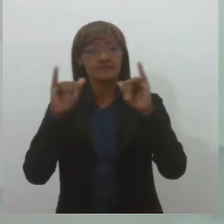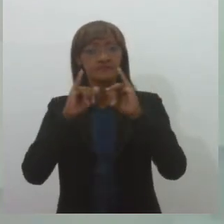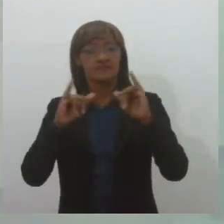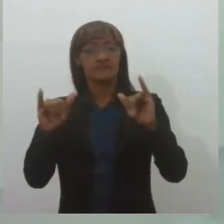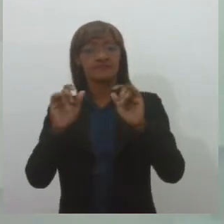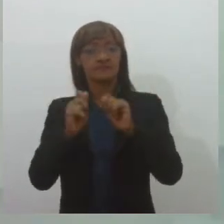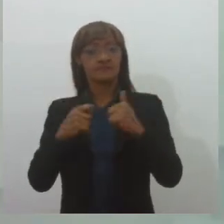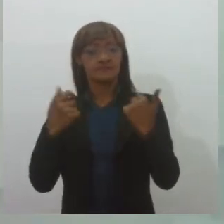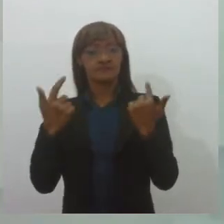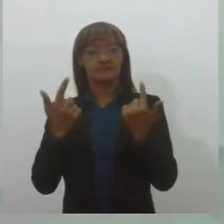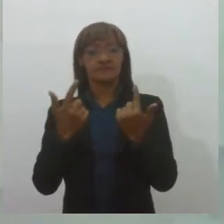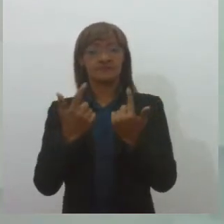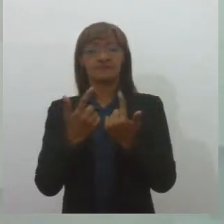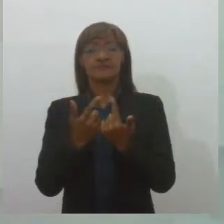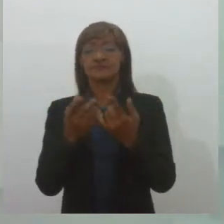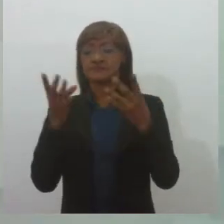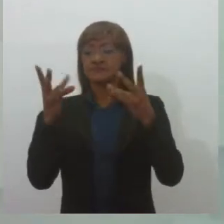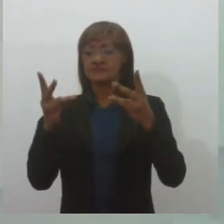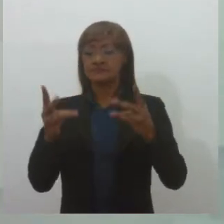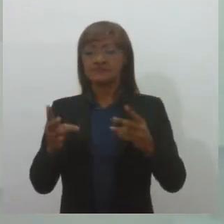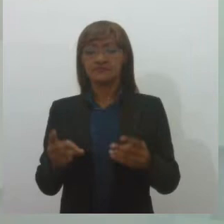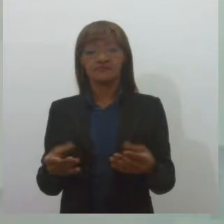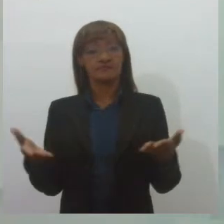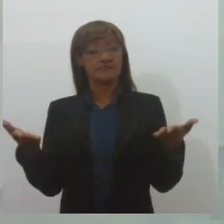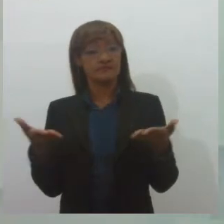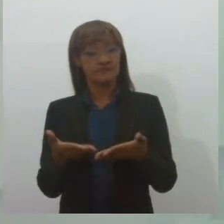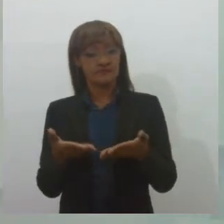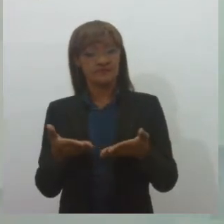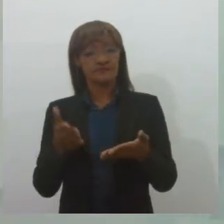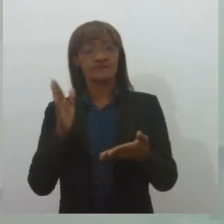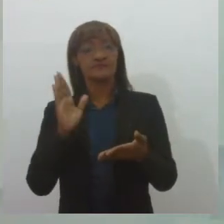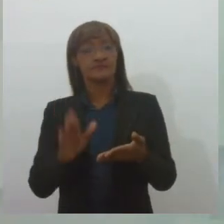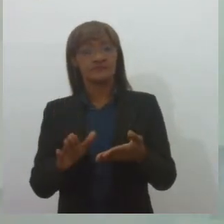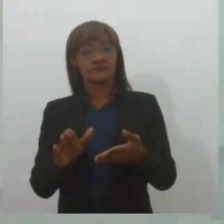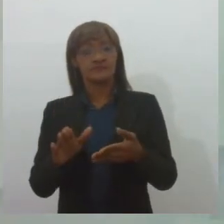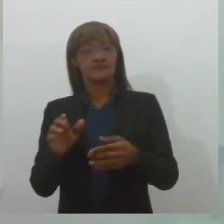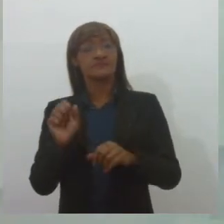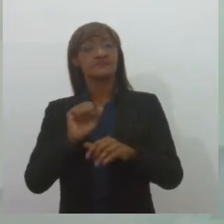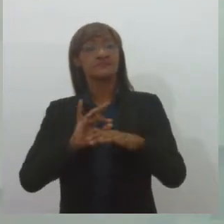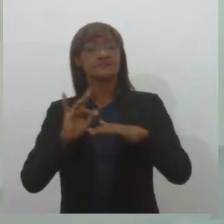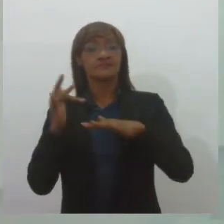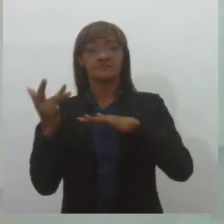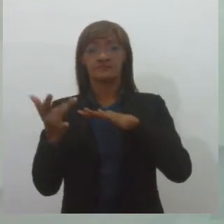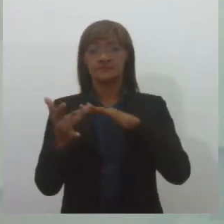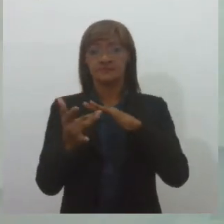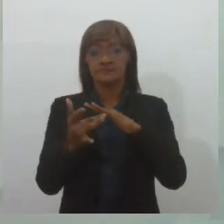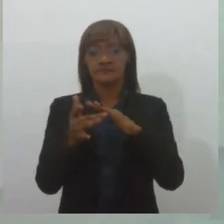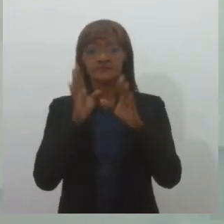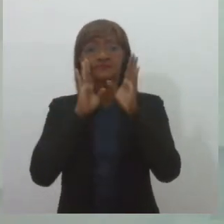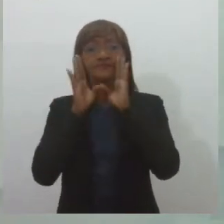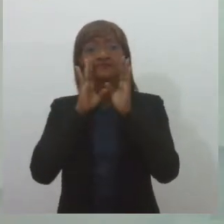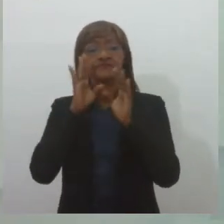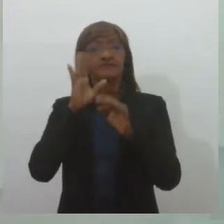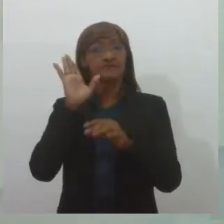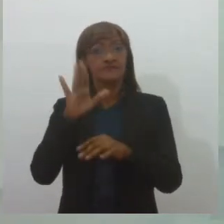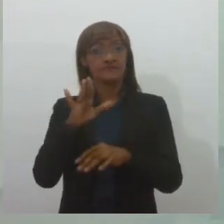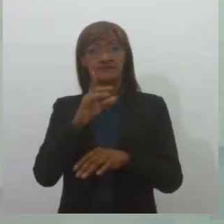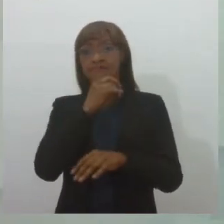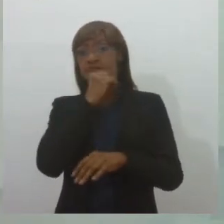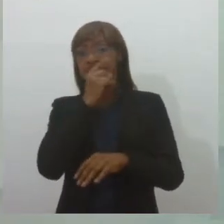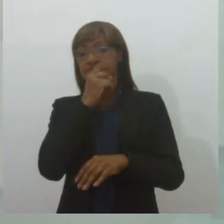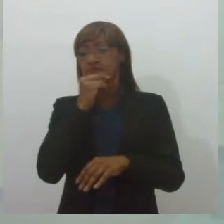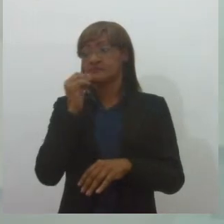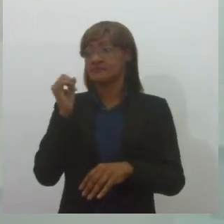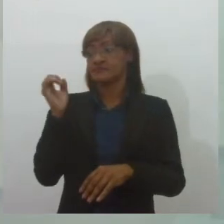Parlamento Sergipano inclusive detalhes da sessão de hoje lá também nas nossas redes sociais no Facebook no Twitter a roubassem